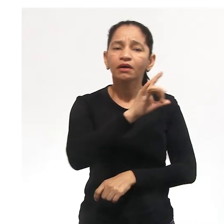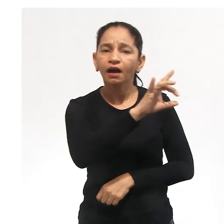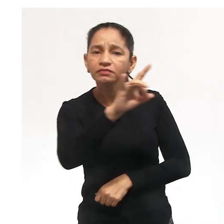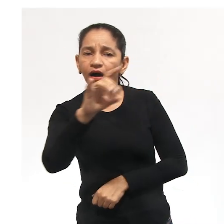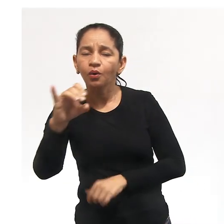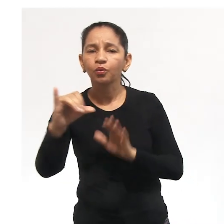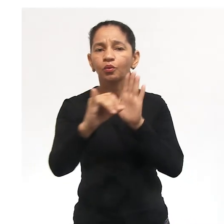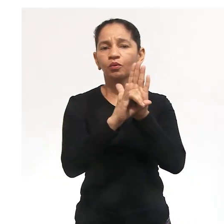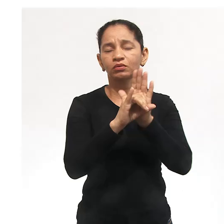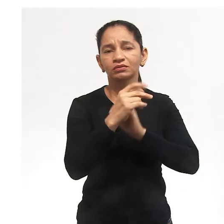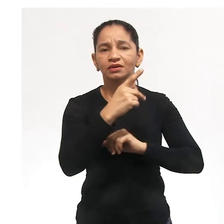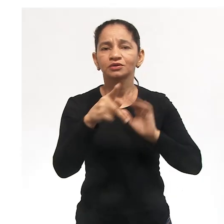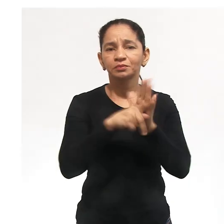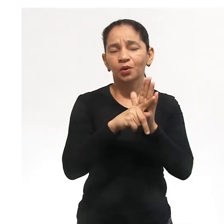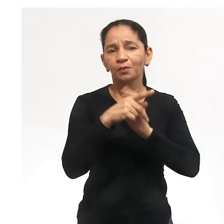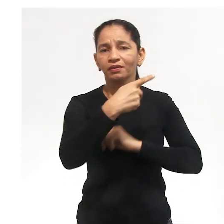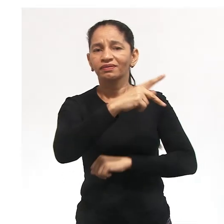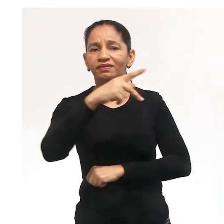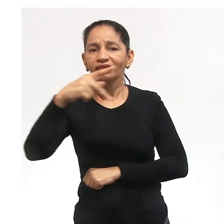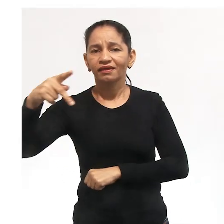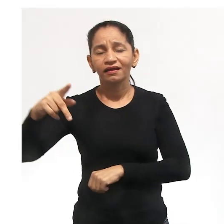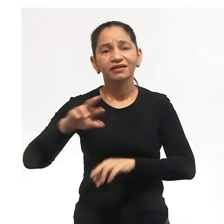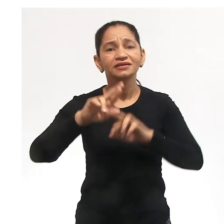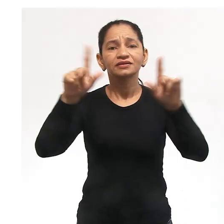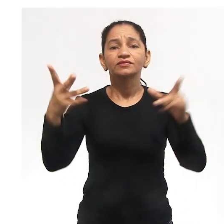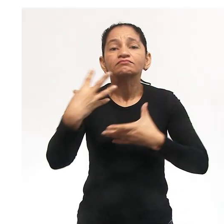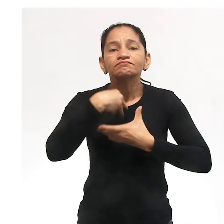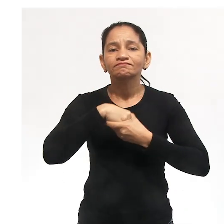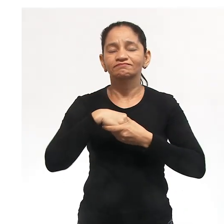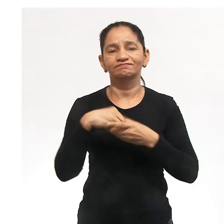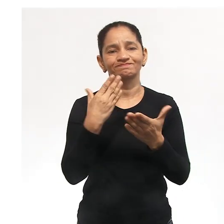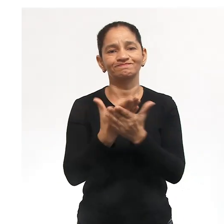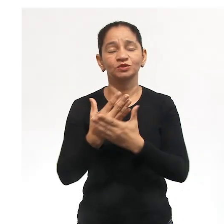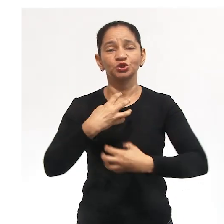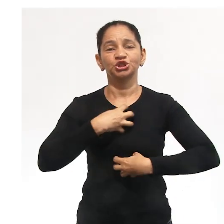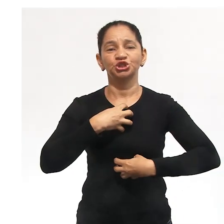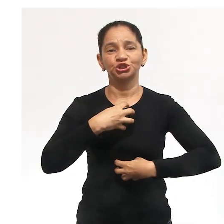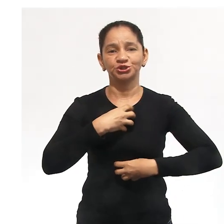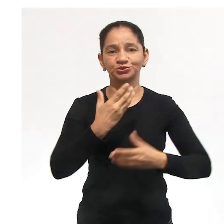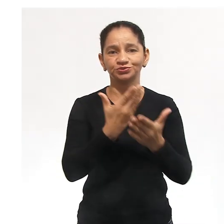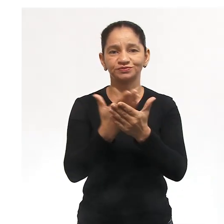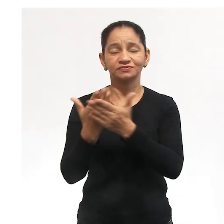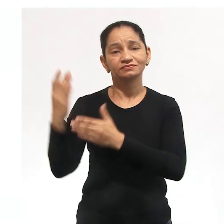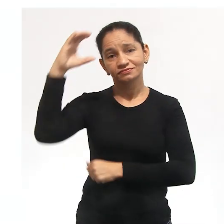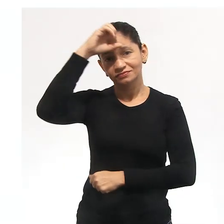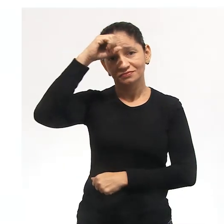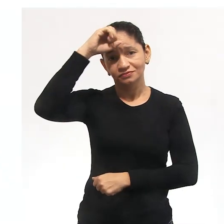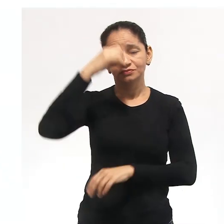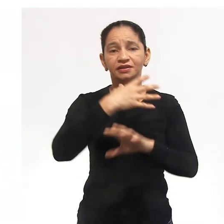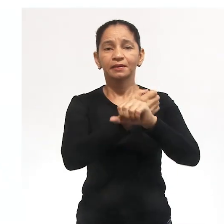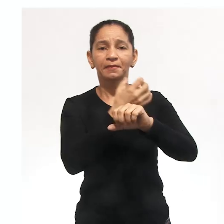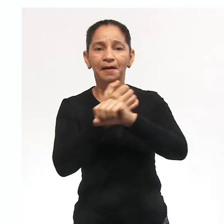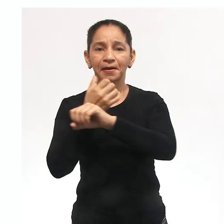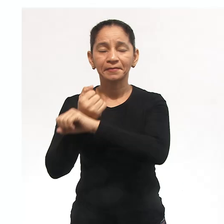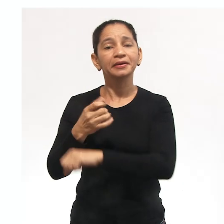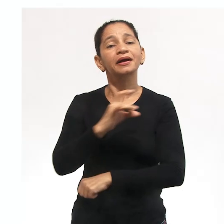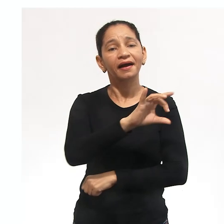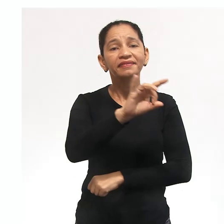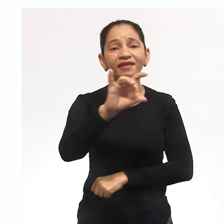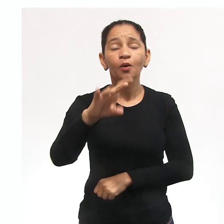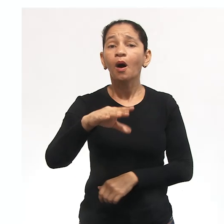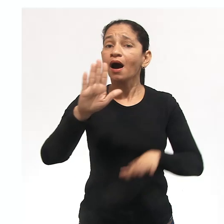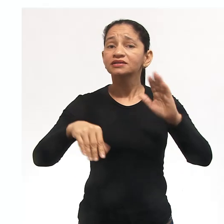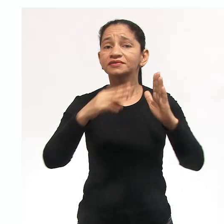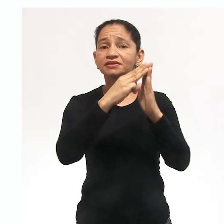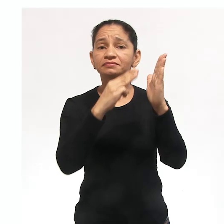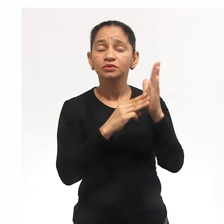seu contexto cultural, têm a sua motivação intrínseca de estudar e aprender, e tem métodos de ensino que